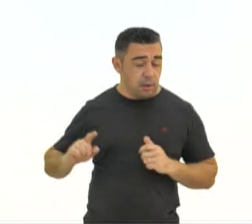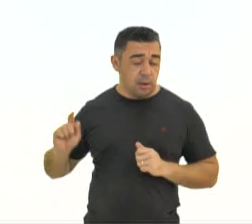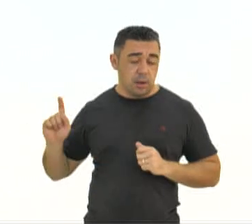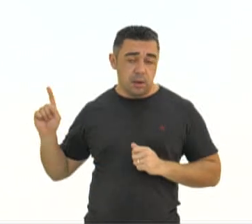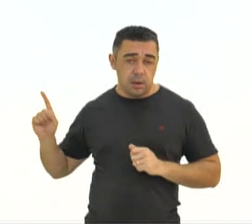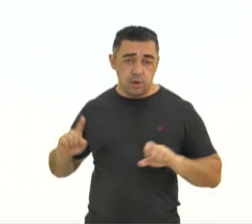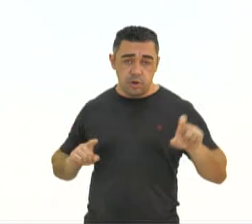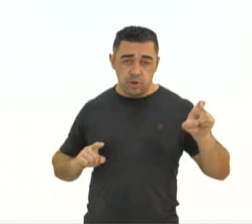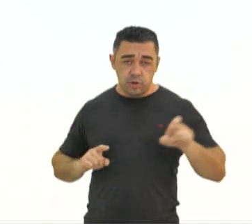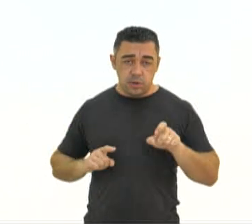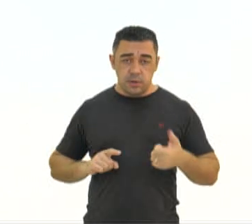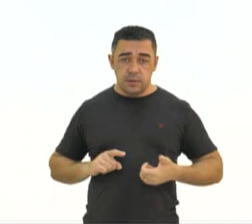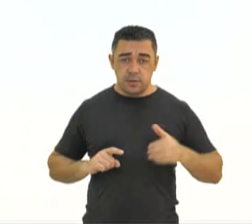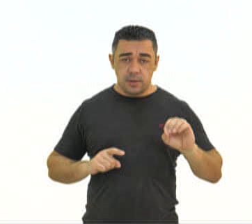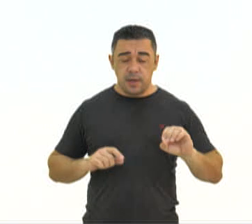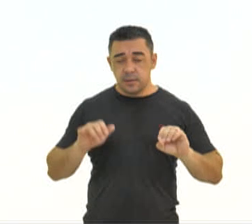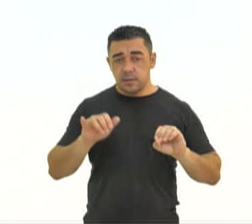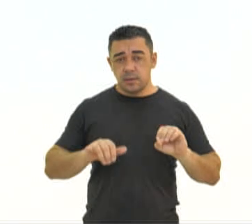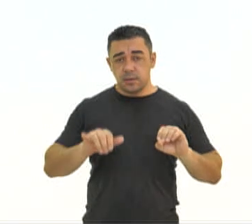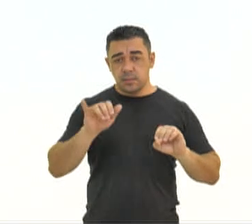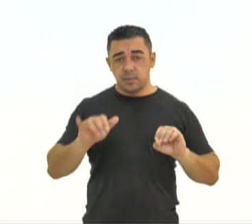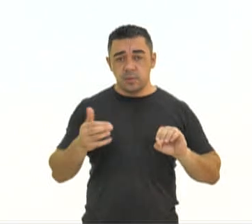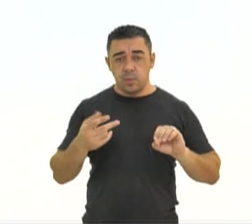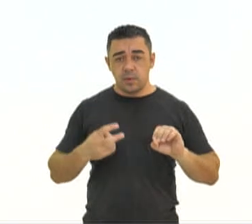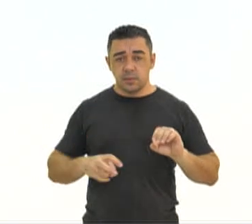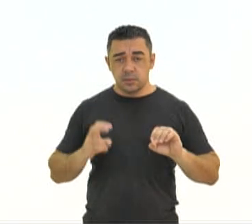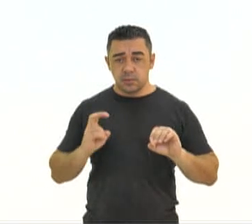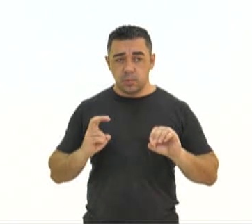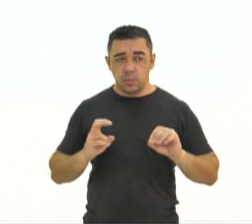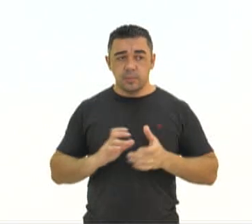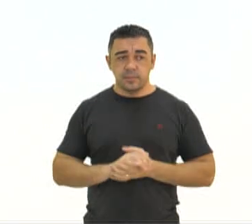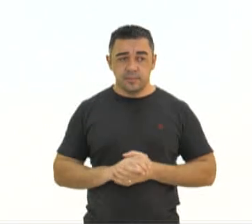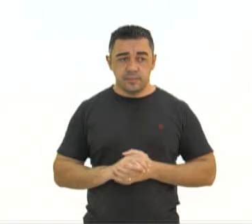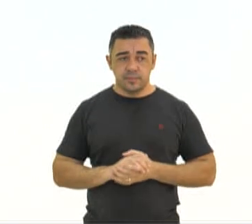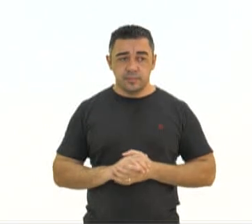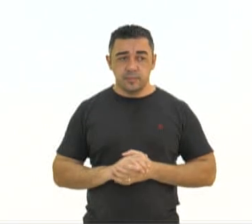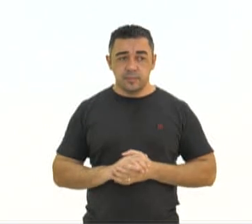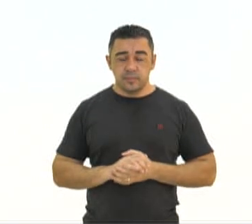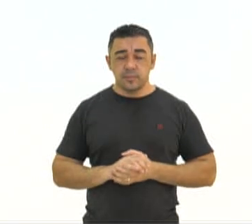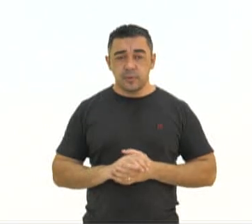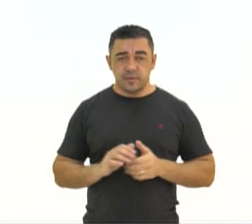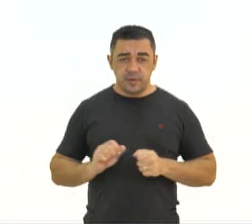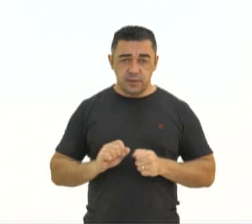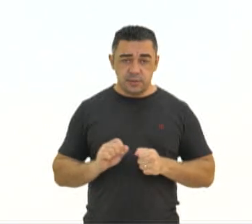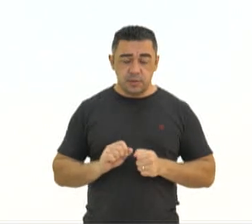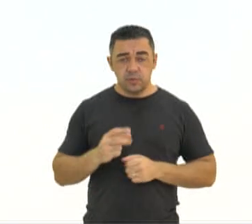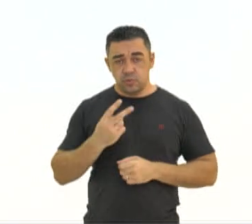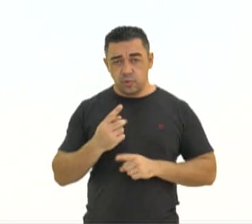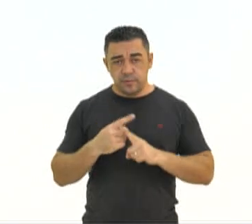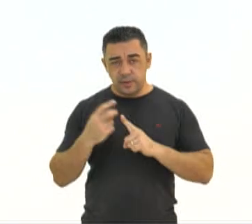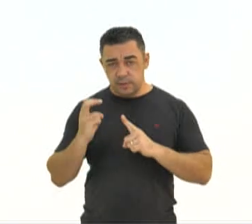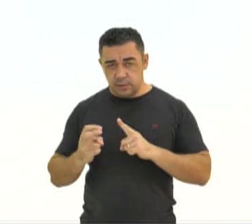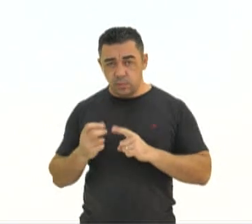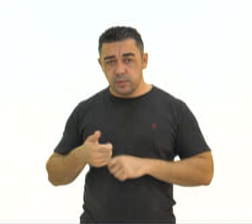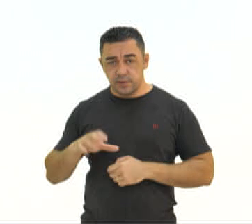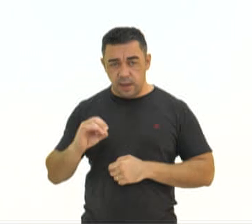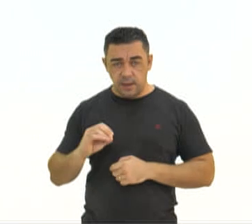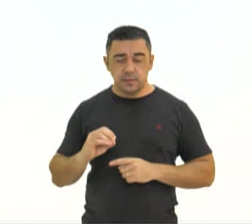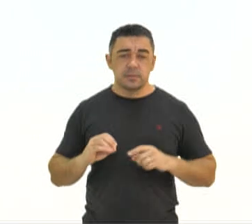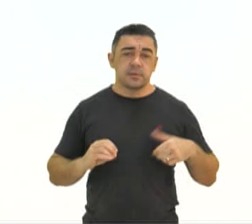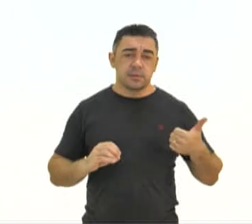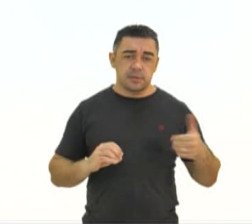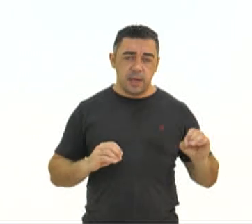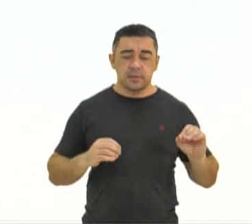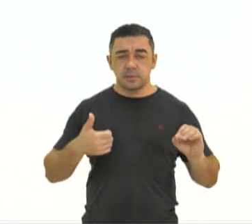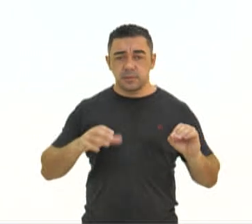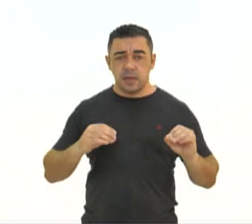é x igual a 10 e y igual a 5. Que somando, ó, multiplicando 2 vezes 5, 10, 10